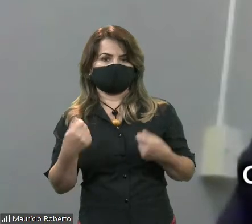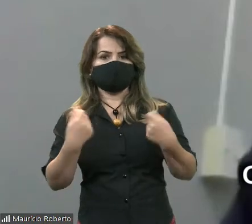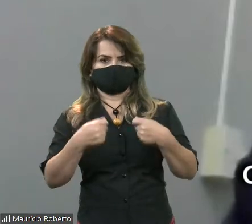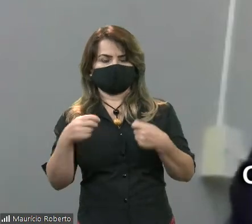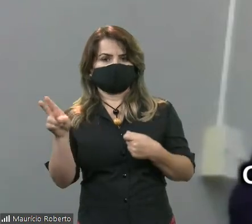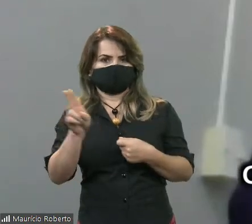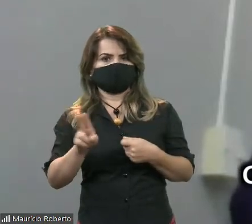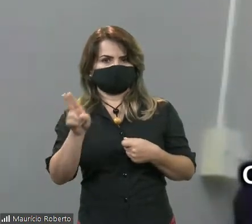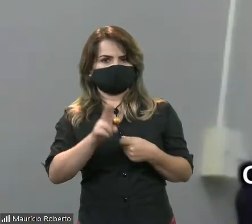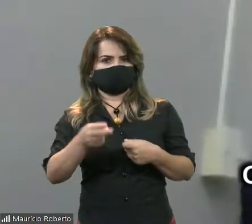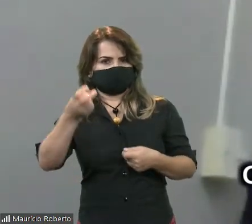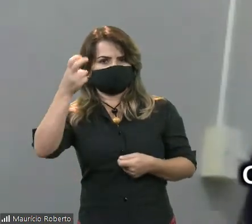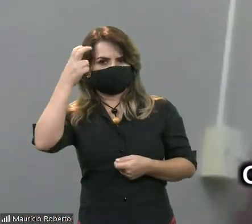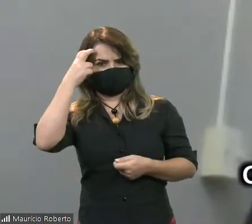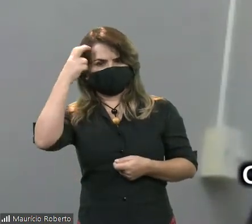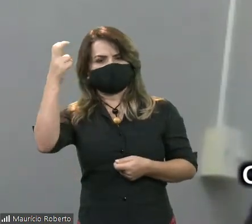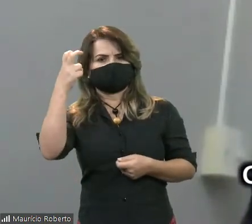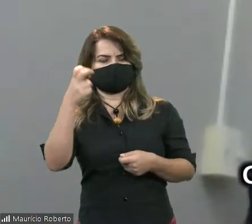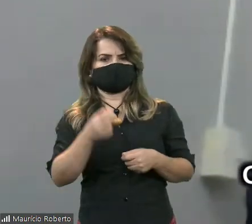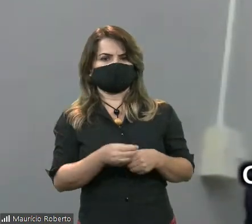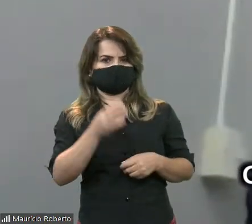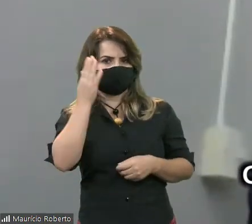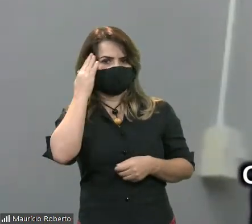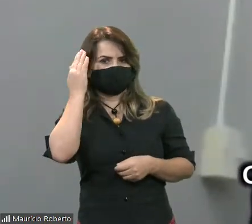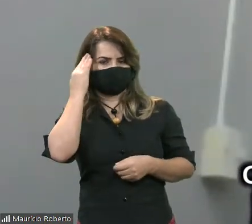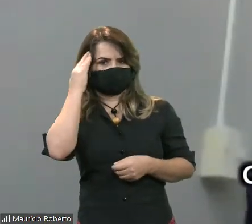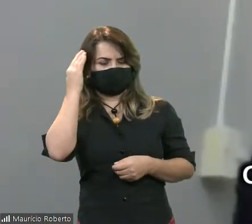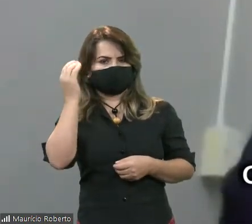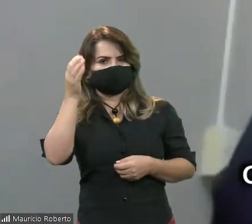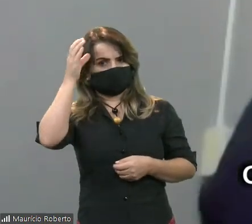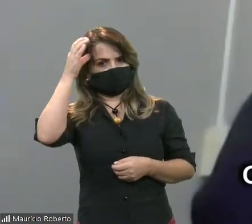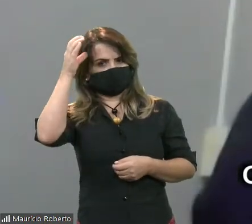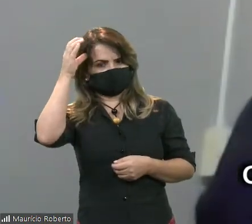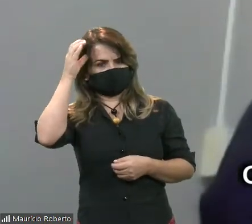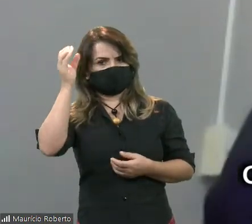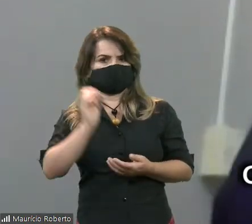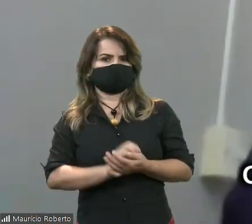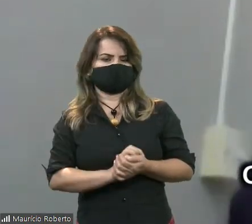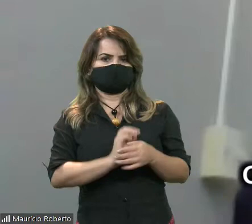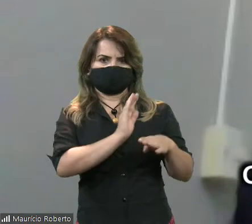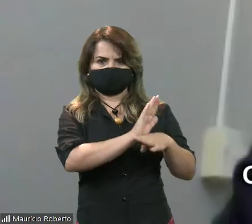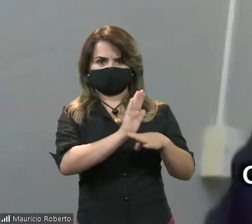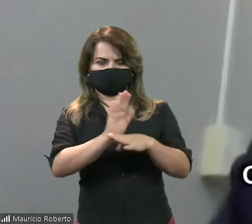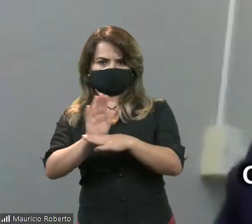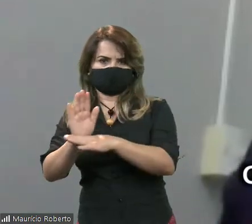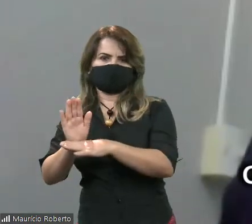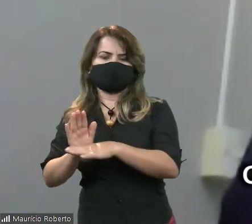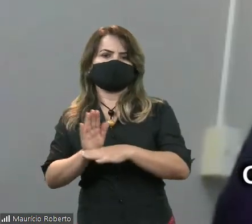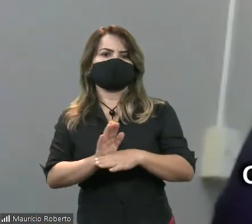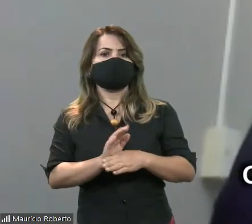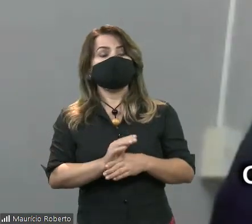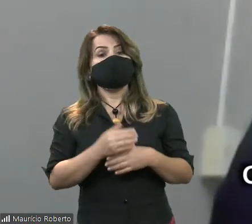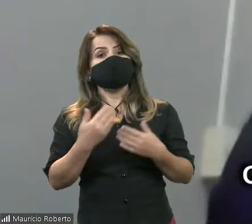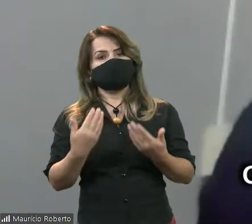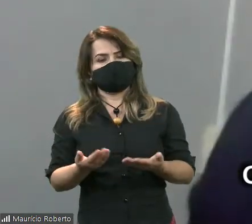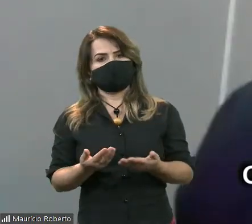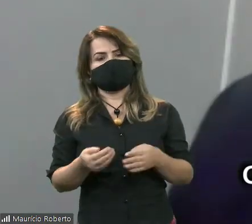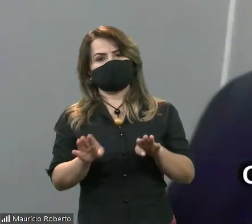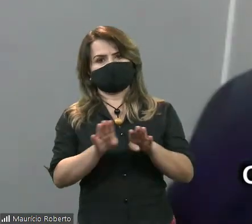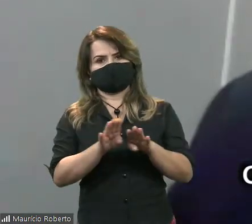de todos os seus conhecimentos, né, em favor da administração, até porque eles foram contratados para isso, e também em